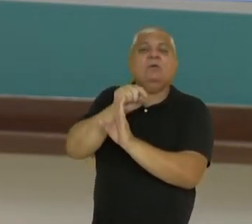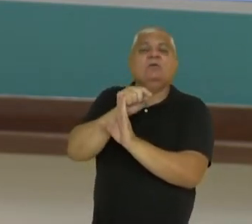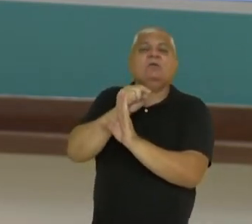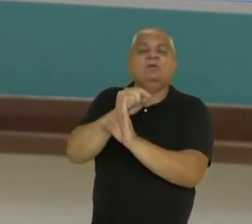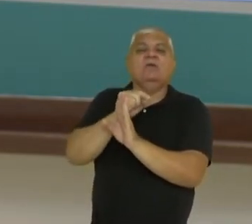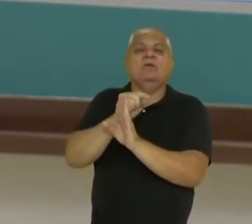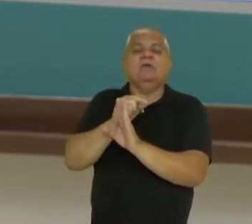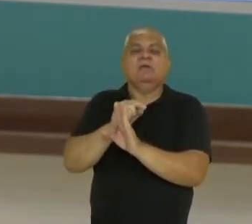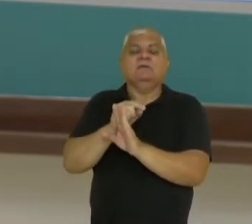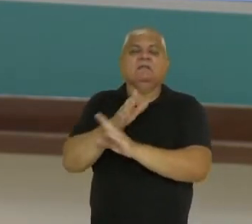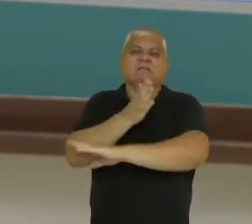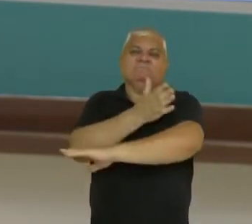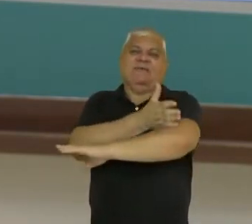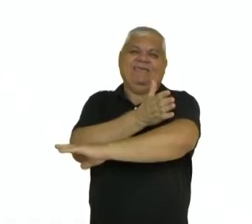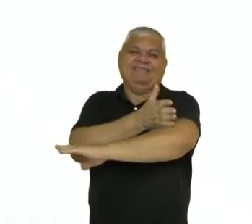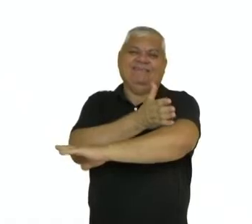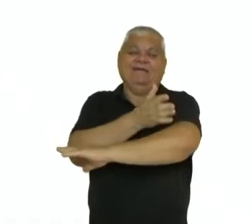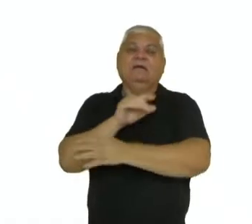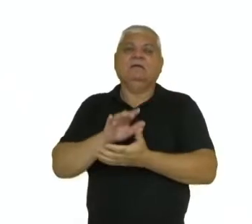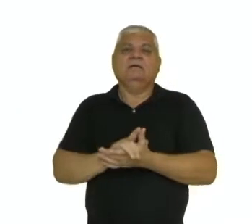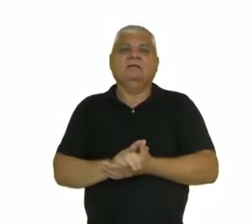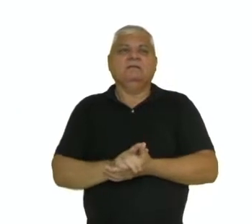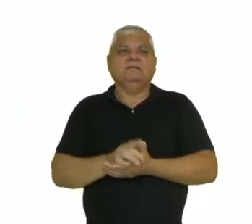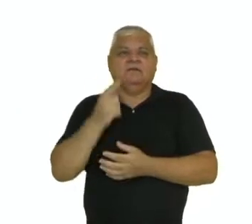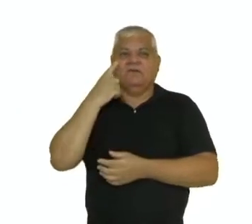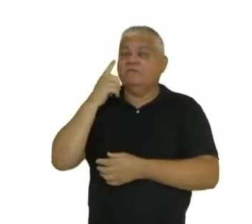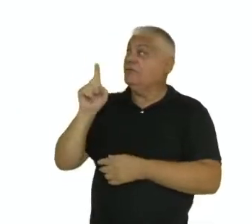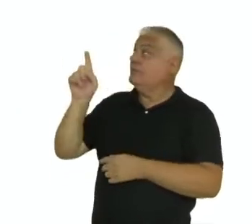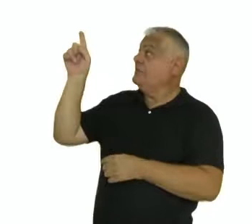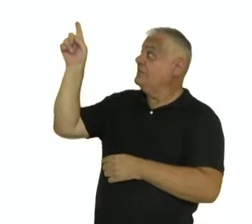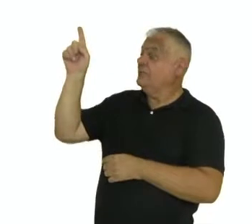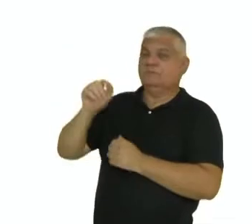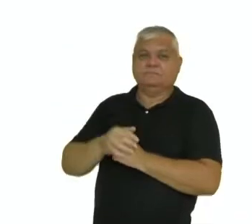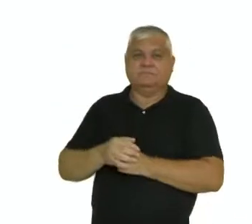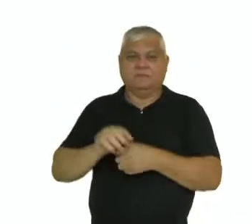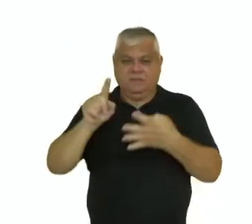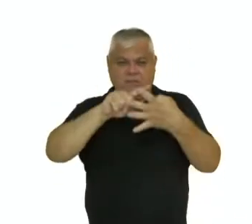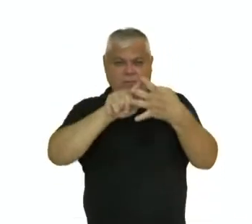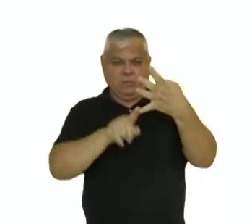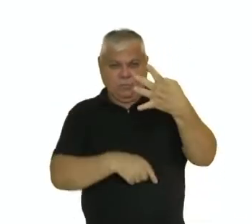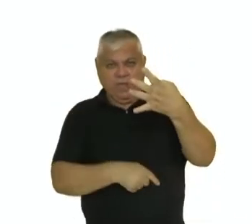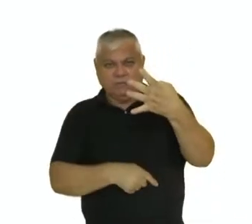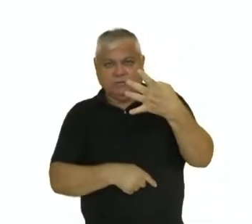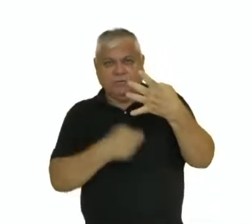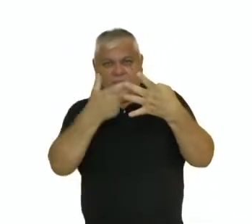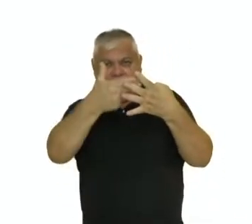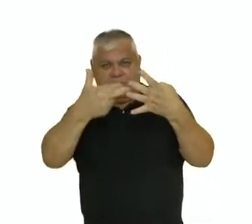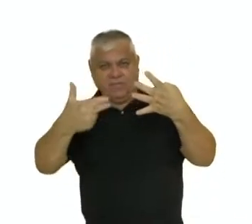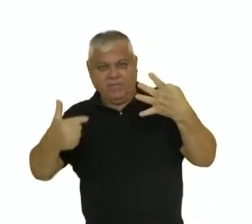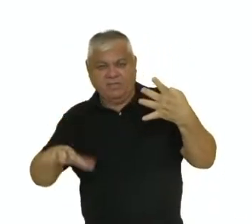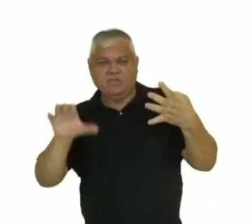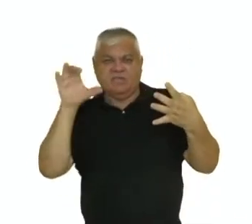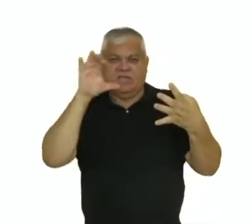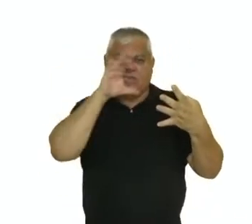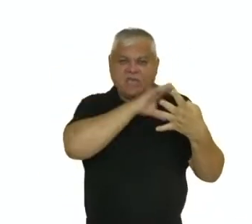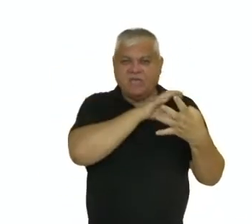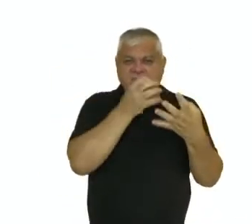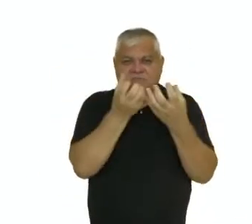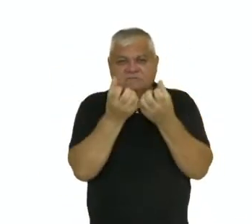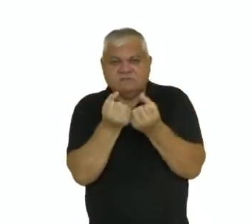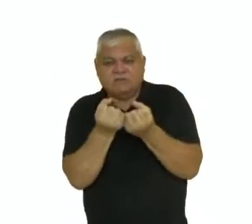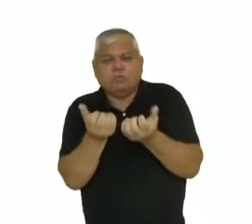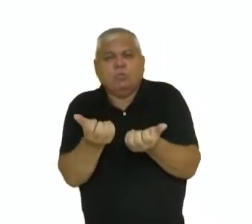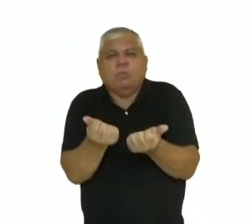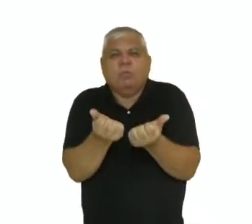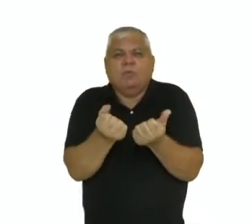aí da Idade Média. E essa imagem aqui demonstra um pouquinho disso. Então, a combinação dessas características, quente, seco, úmido e frio,